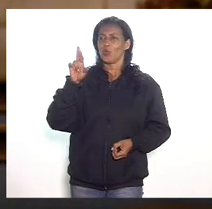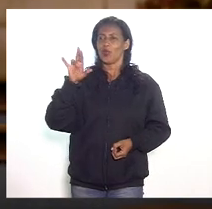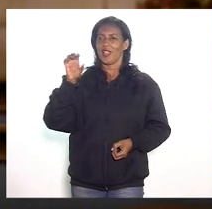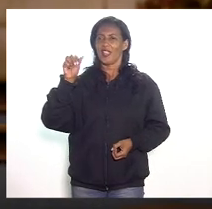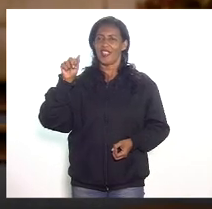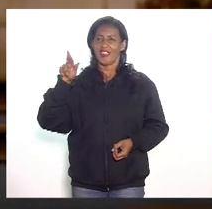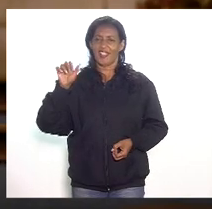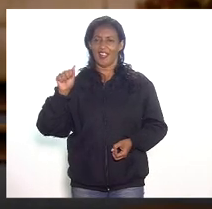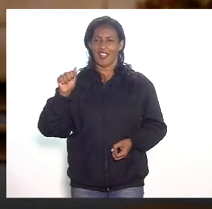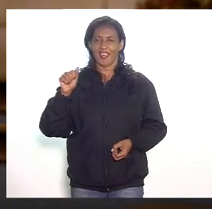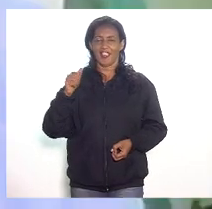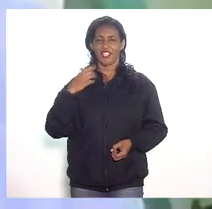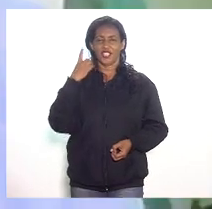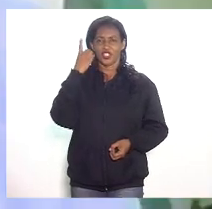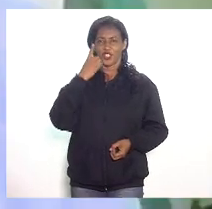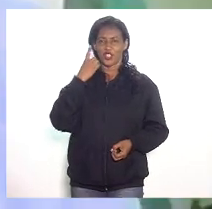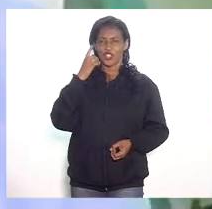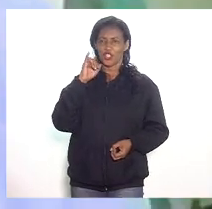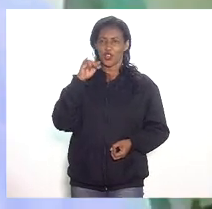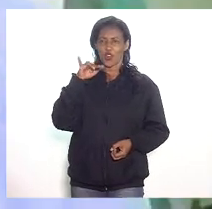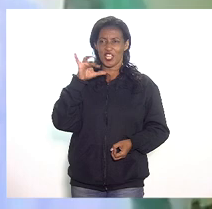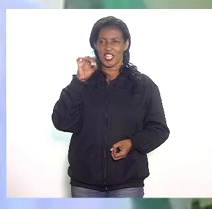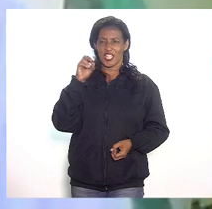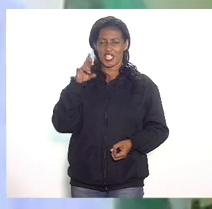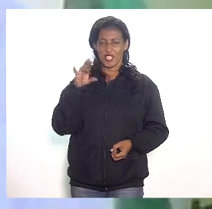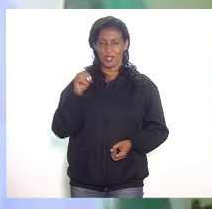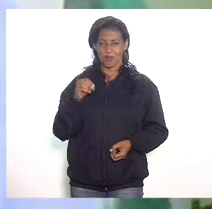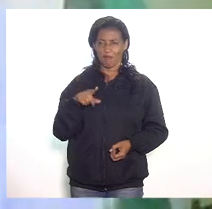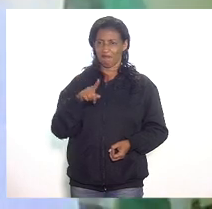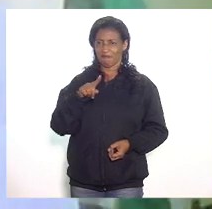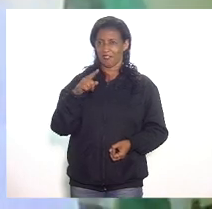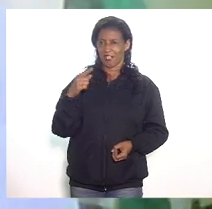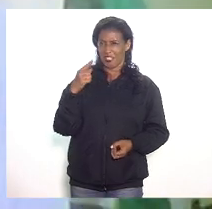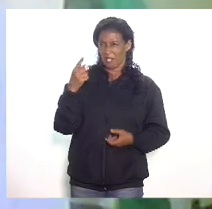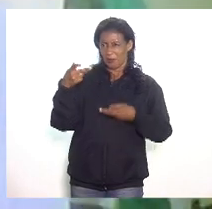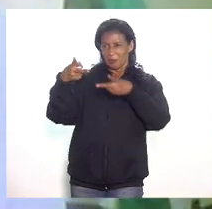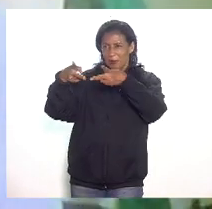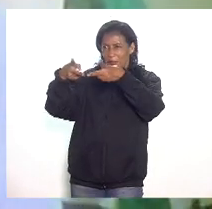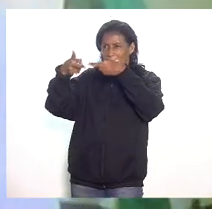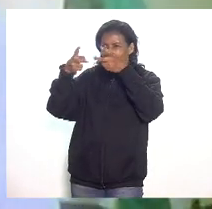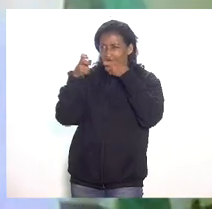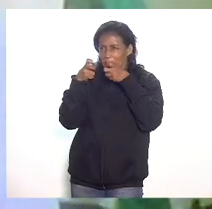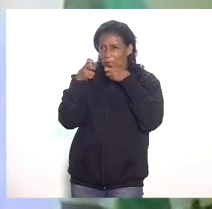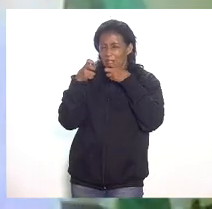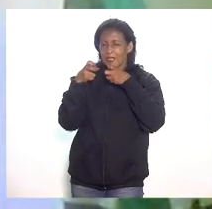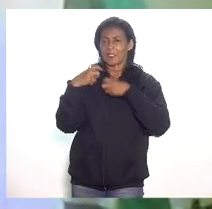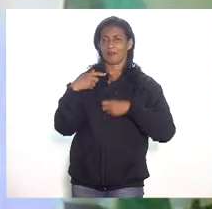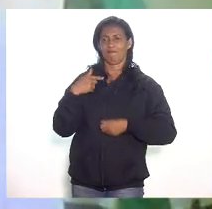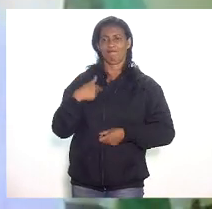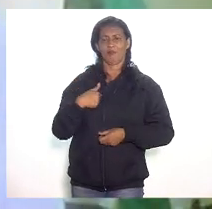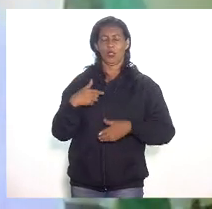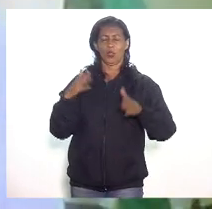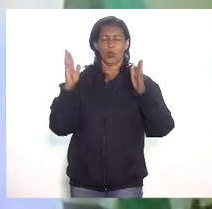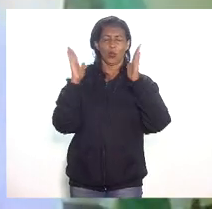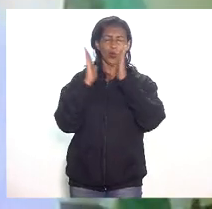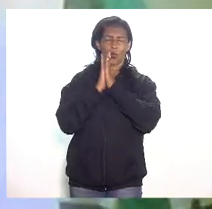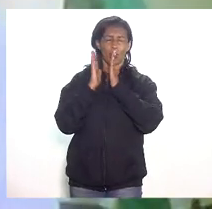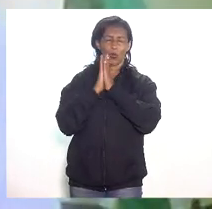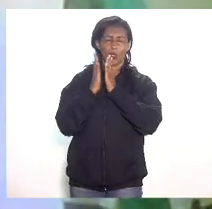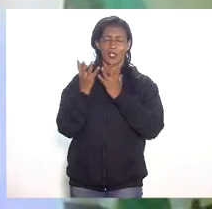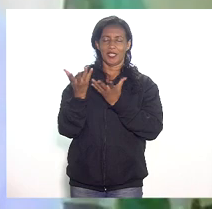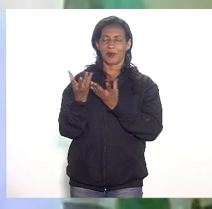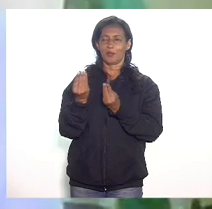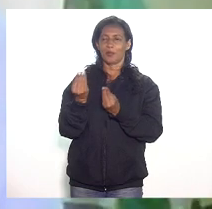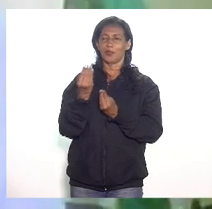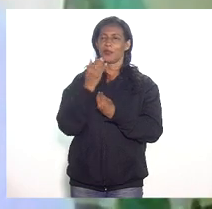Quero dizer a Vossa Excelência que eu me espero em Vossa Excelência e orei muito pedindo para senhor trazer os bons fluidos para que eu